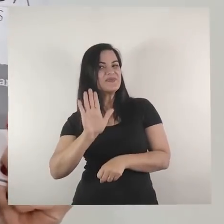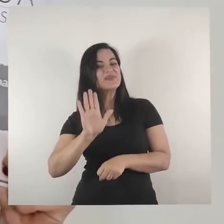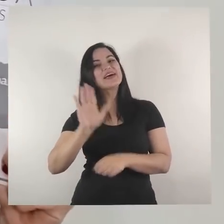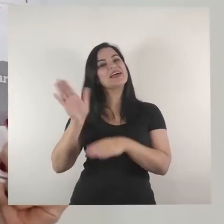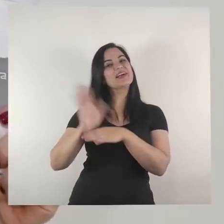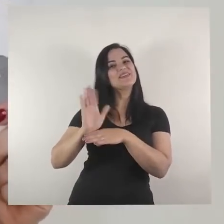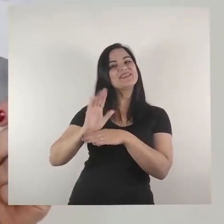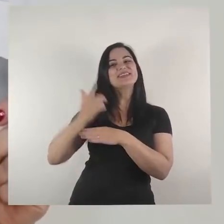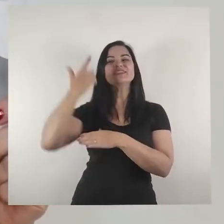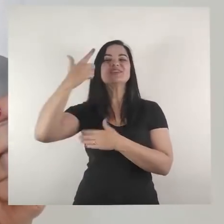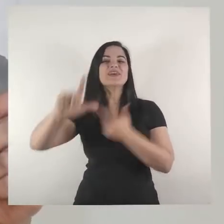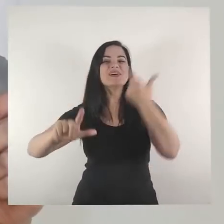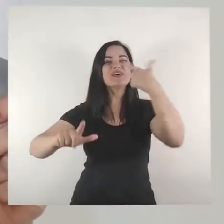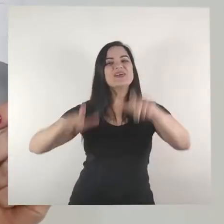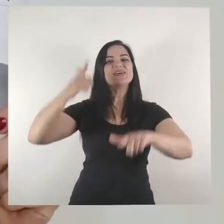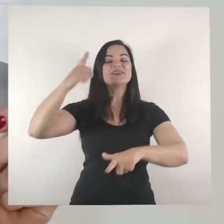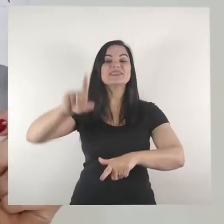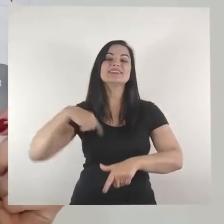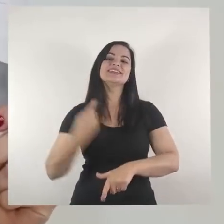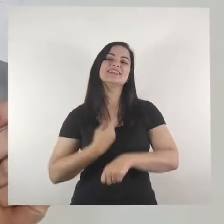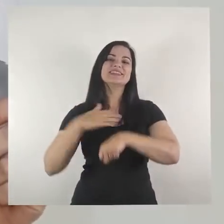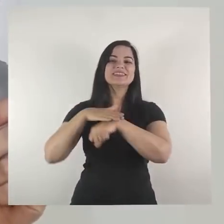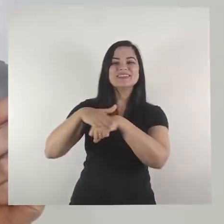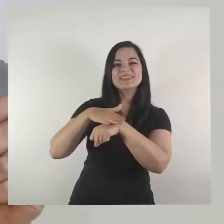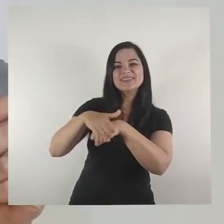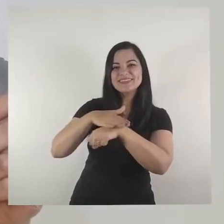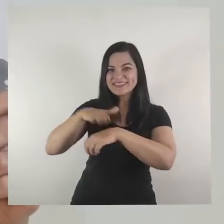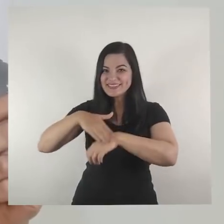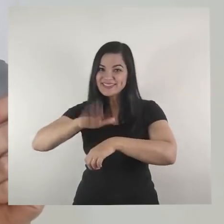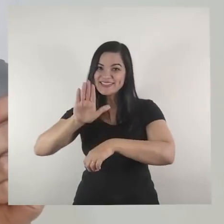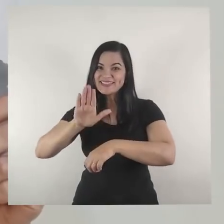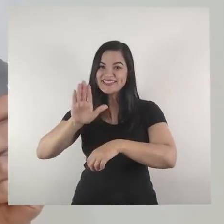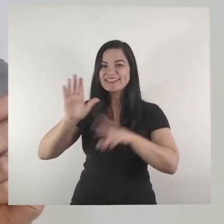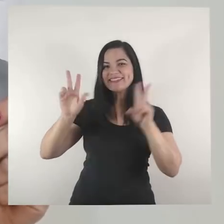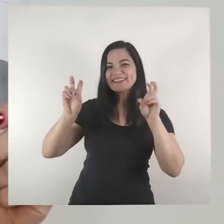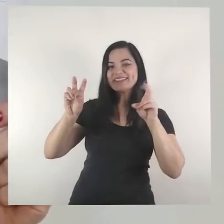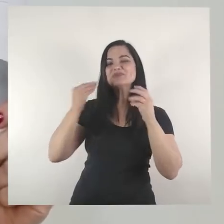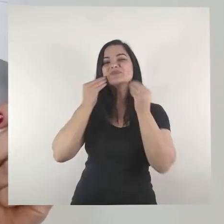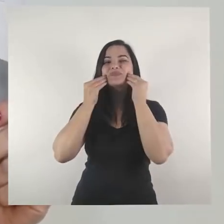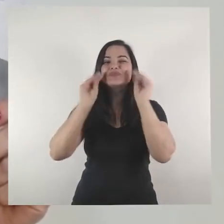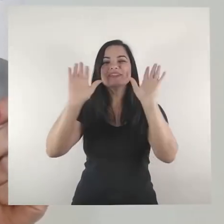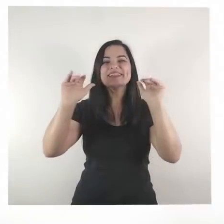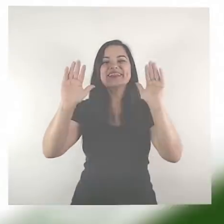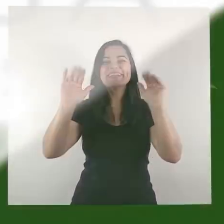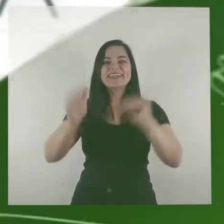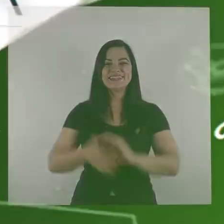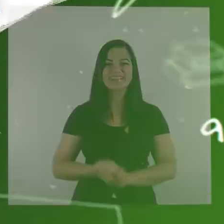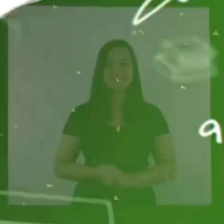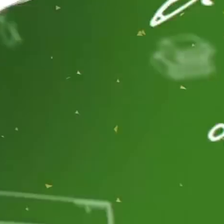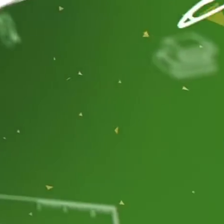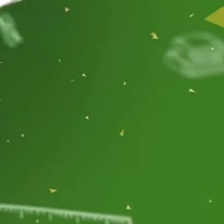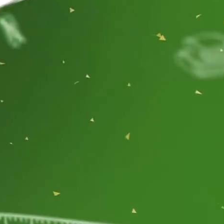próximos vídeos pra gente conversar um pouquinho mais sobre ela. Um beijo e até mais!